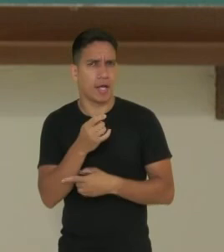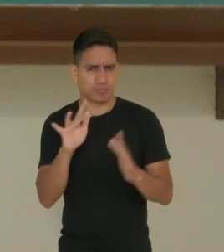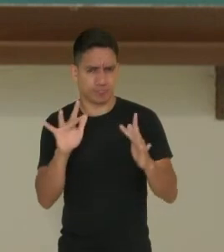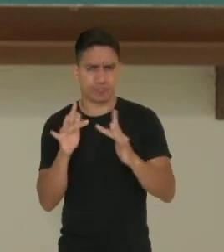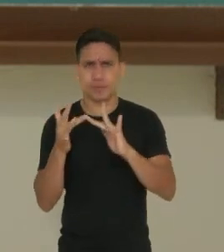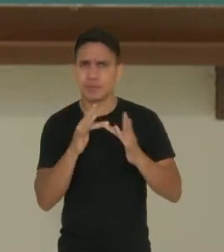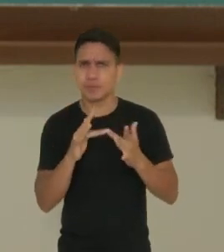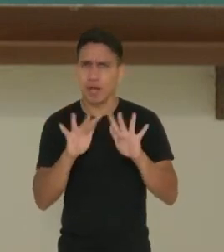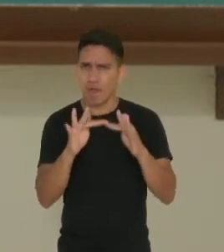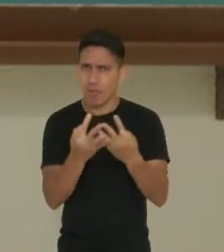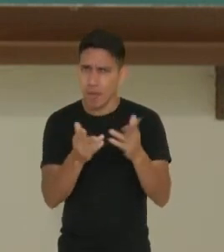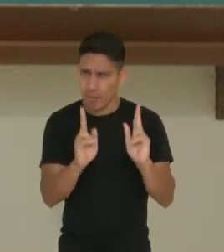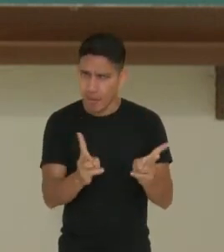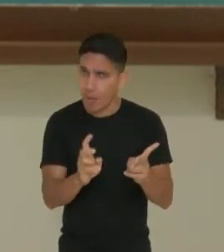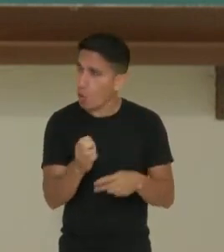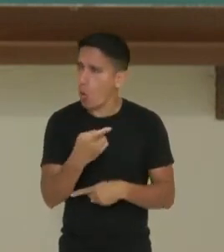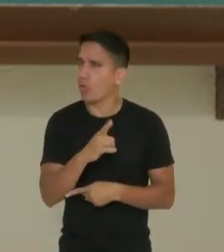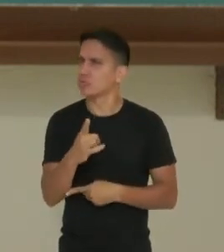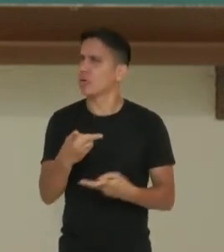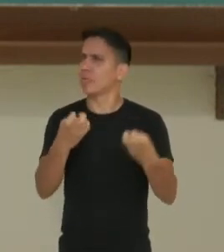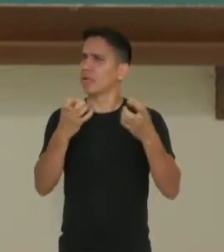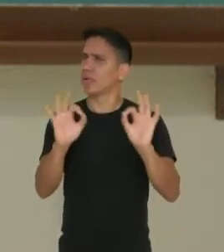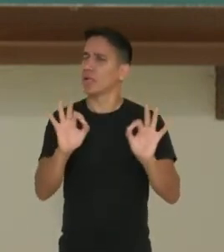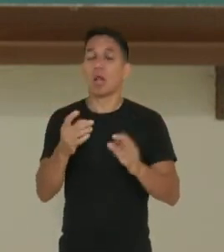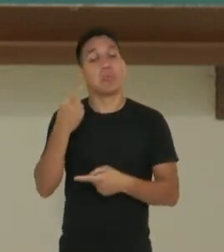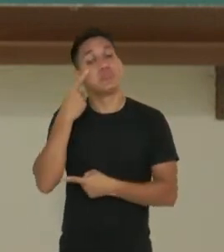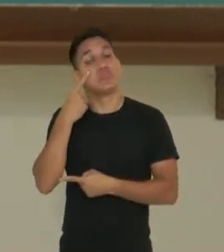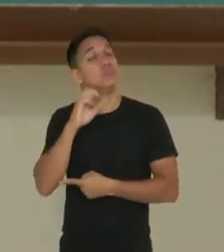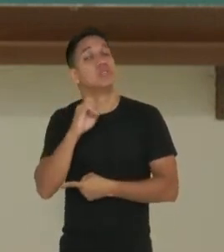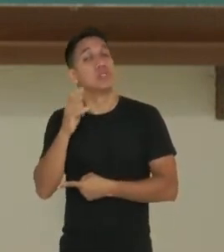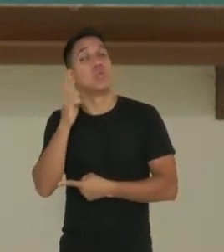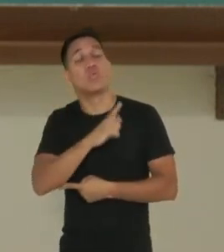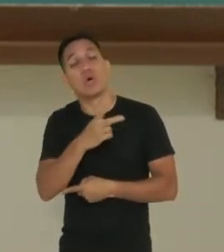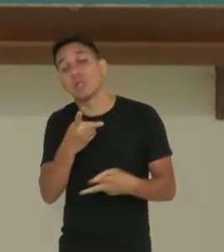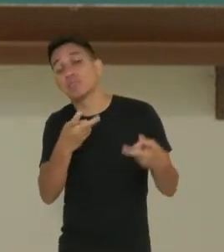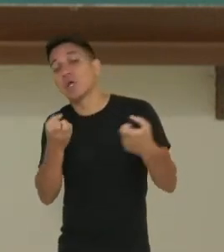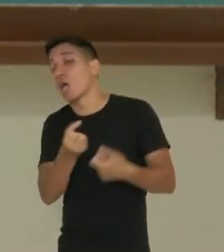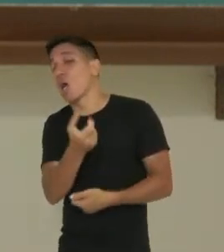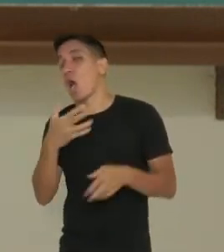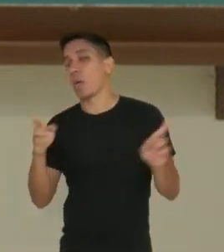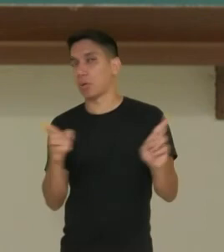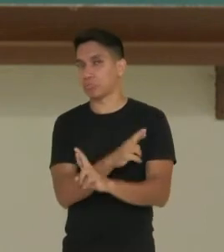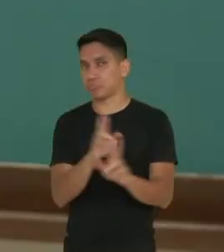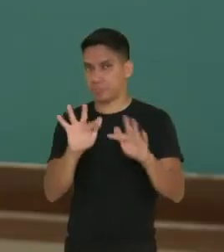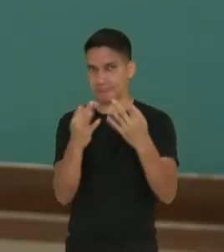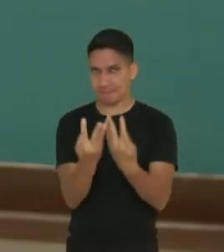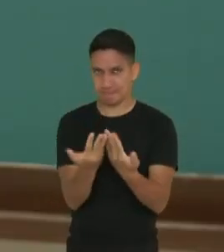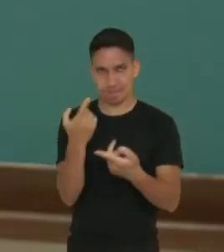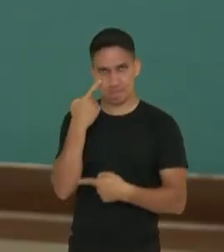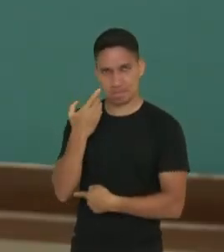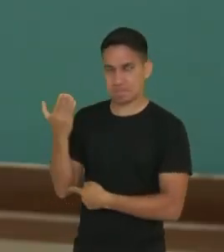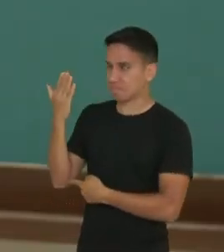ver então se aparenta, pelo menos, que eles têm uma relação, né, de parentesco. Vamos lá.